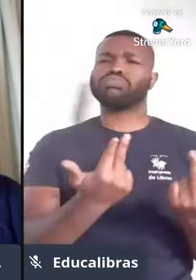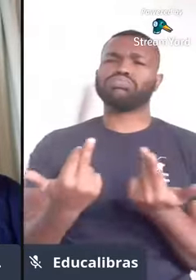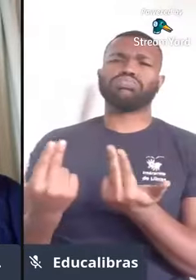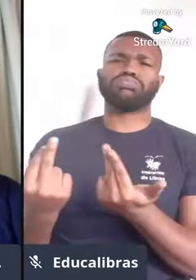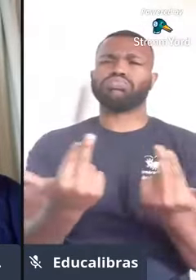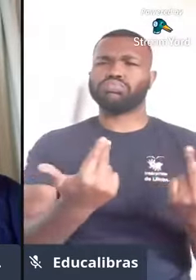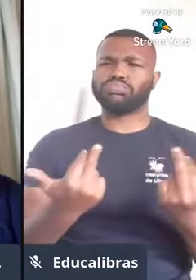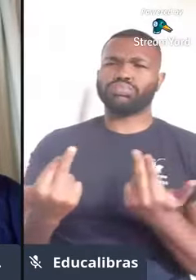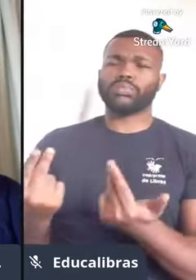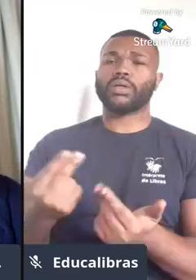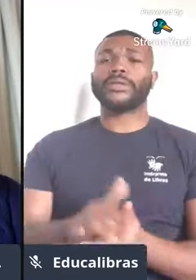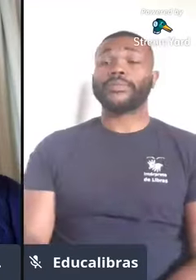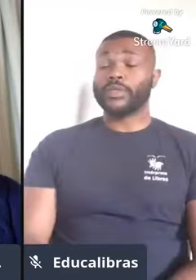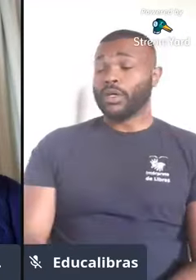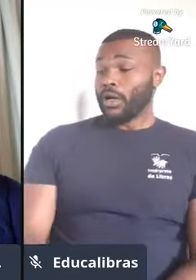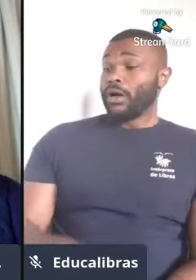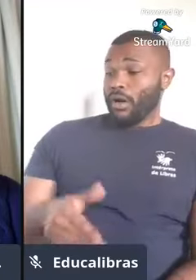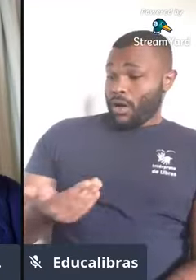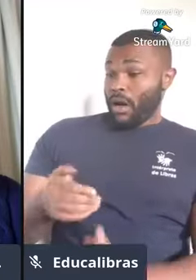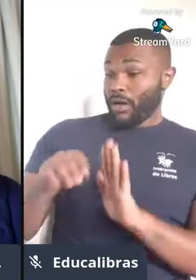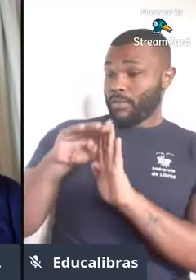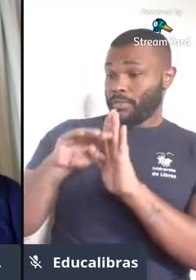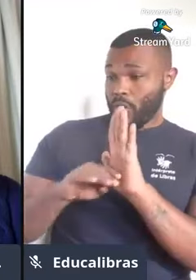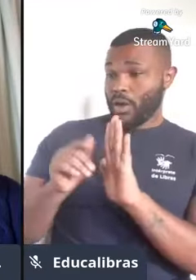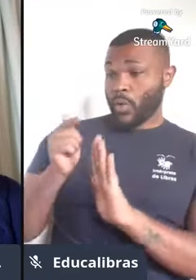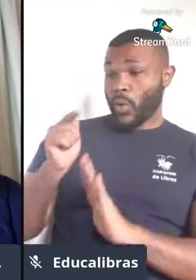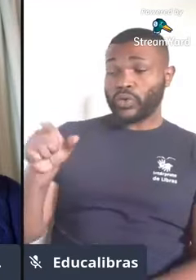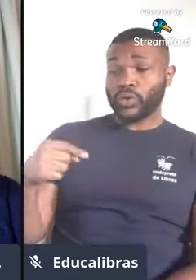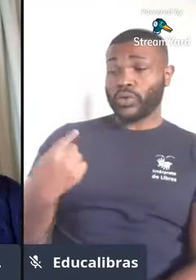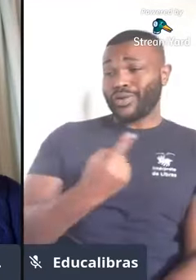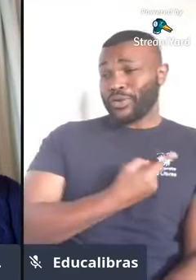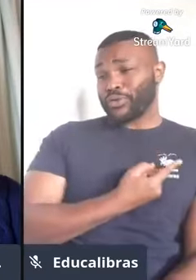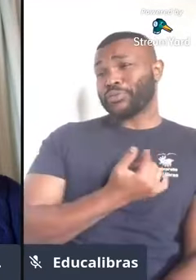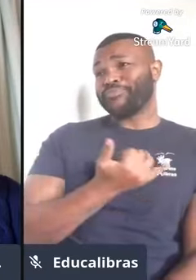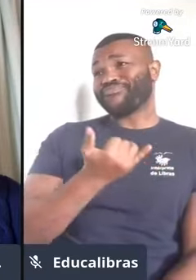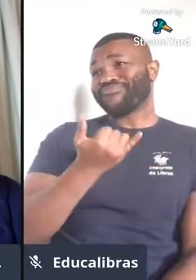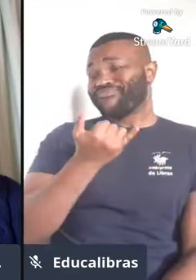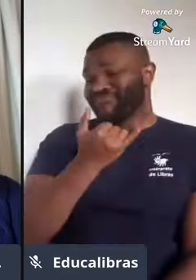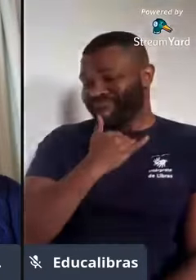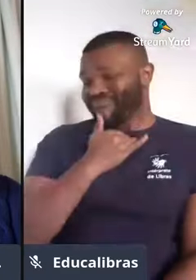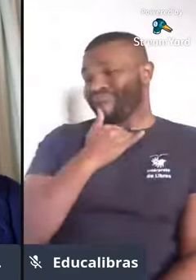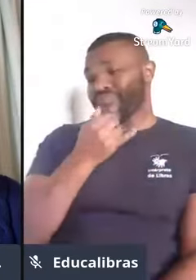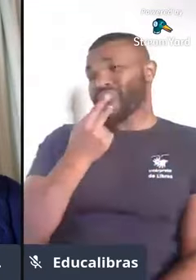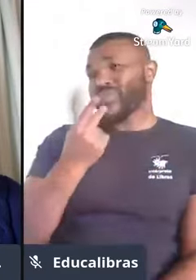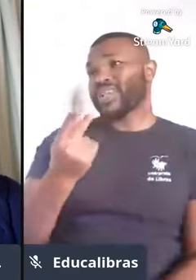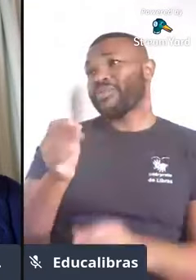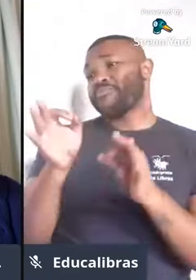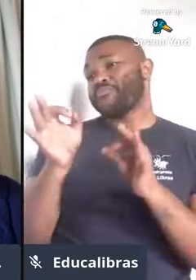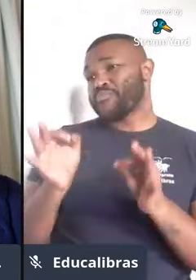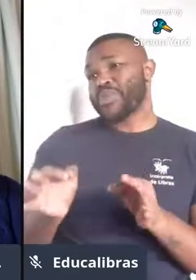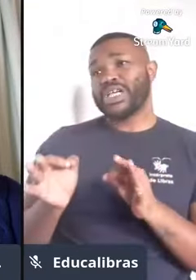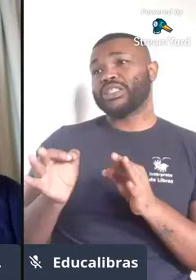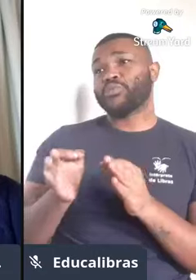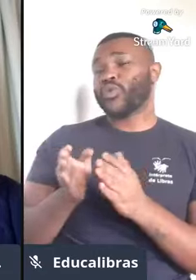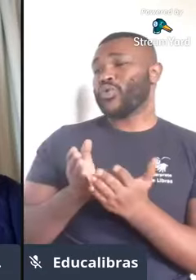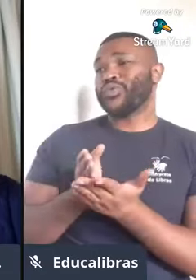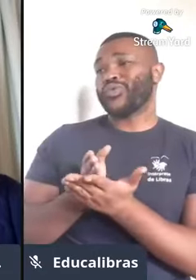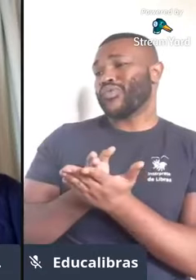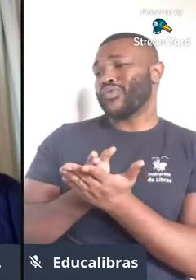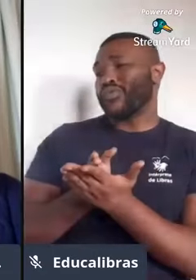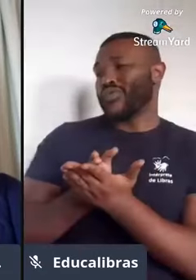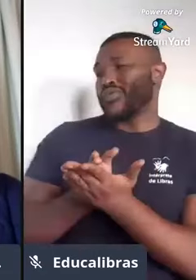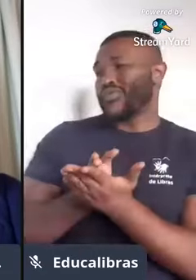Um outro programa nosso que, infelizmente, para ser muito sincero, ele não caminha a